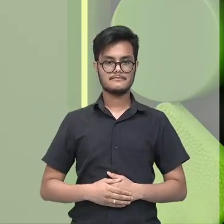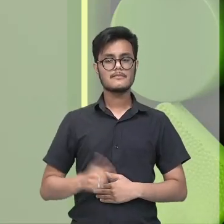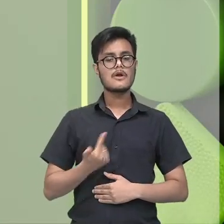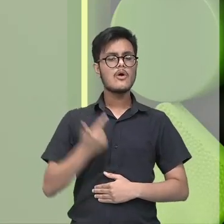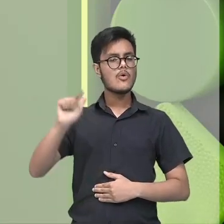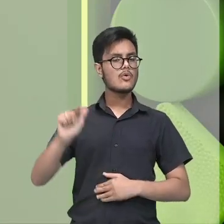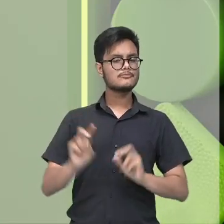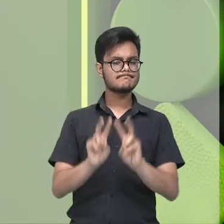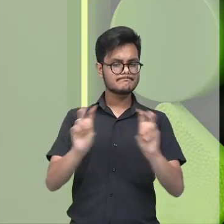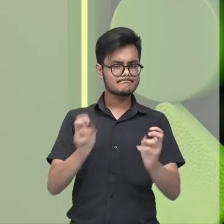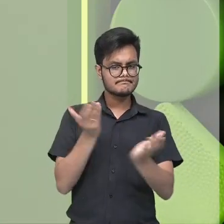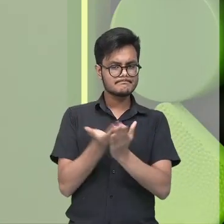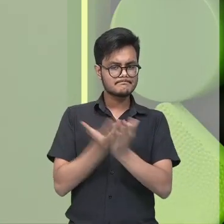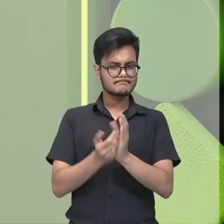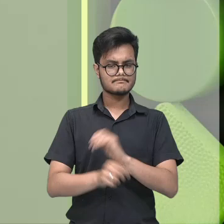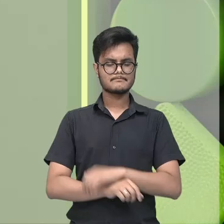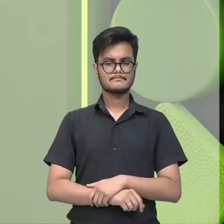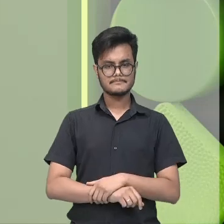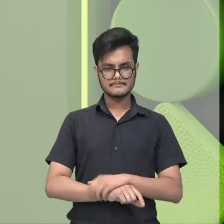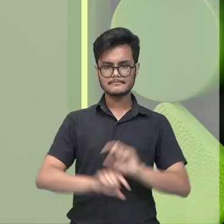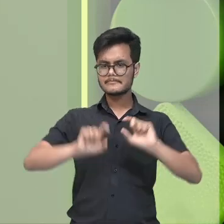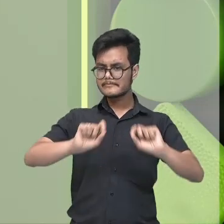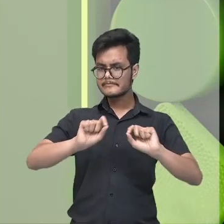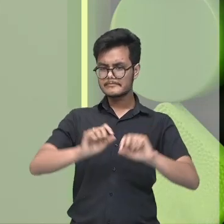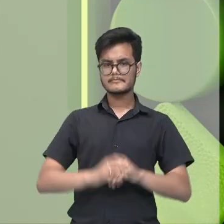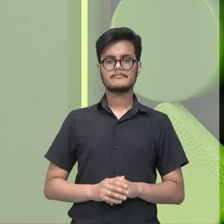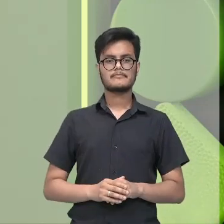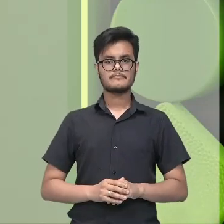assunto também estudado, mas de forma